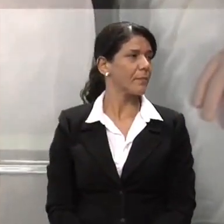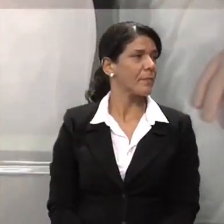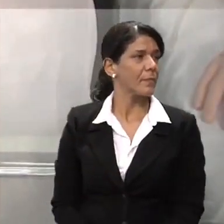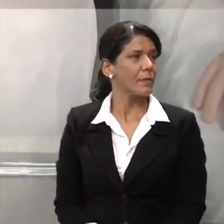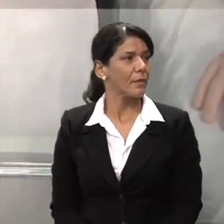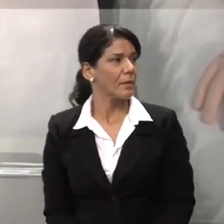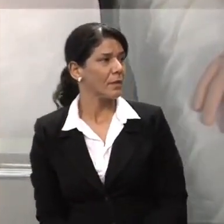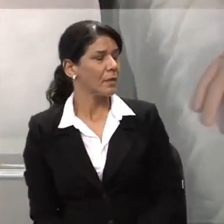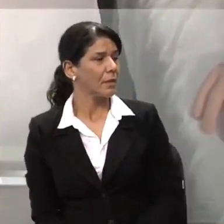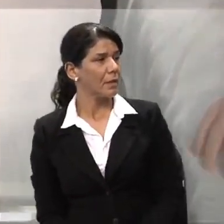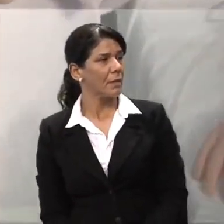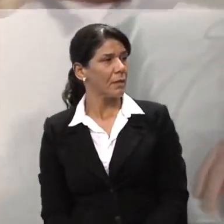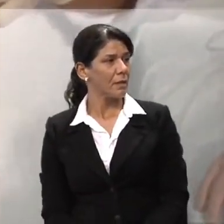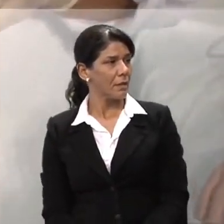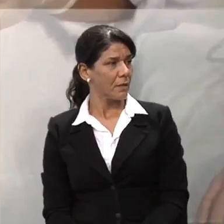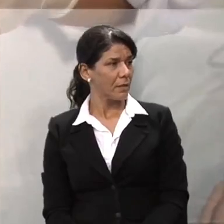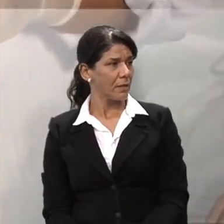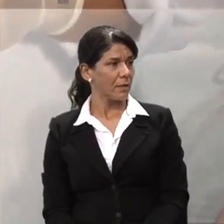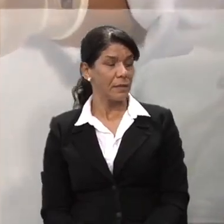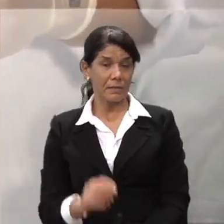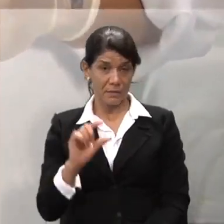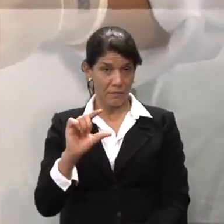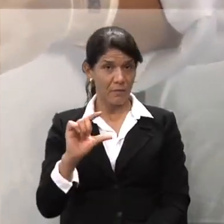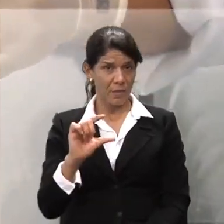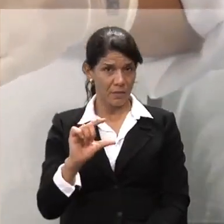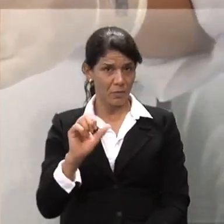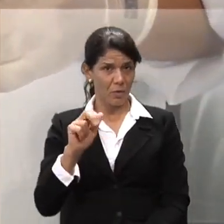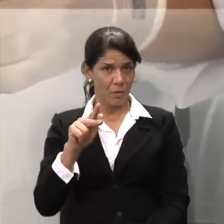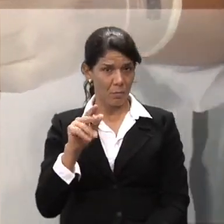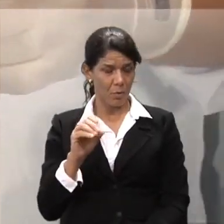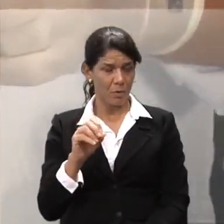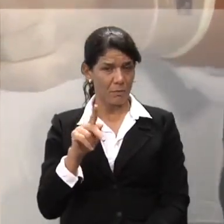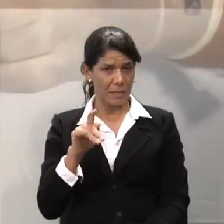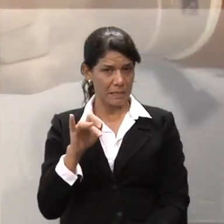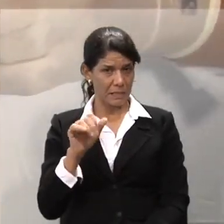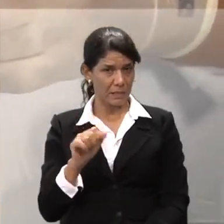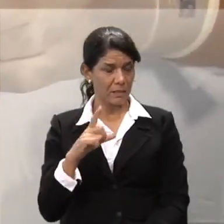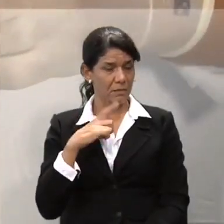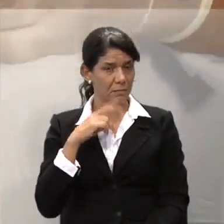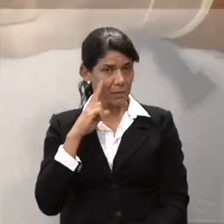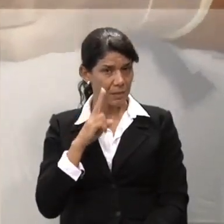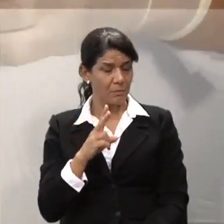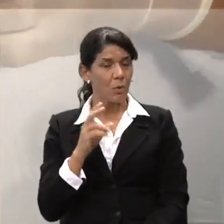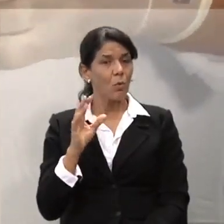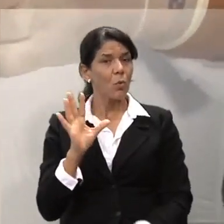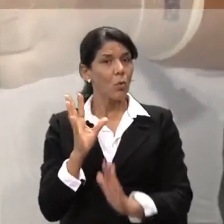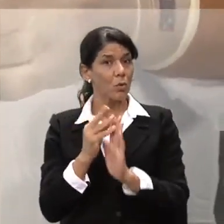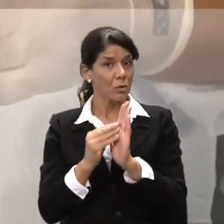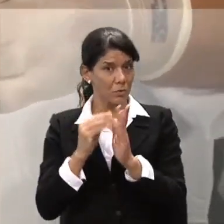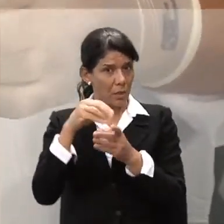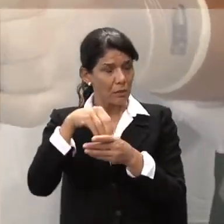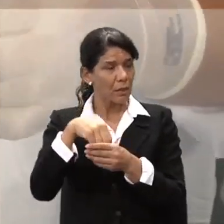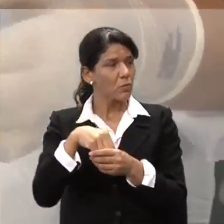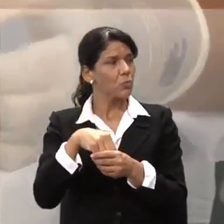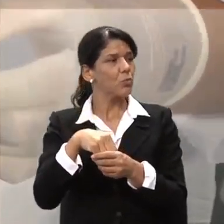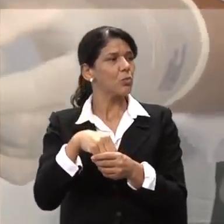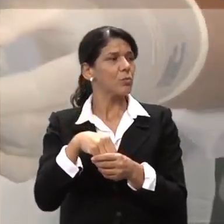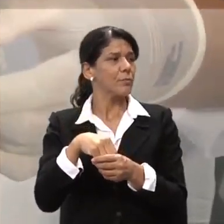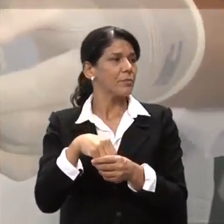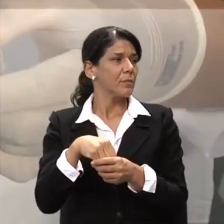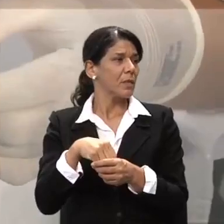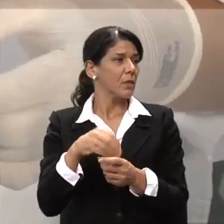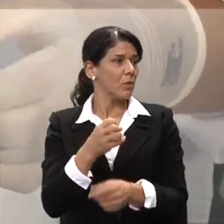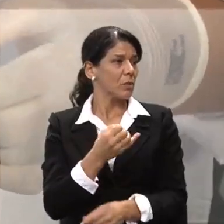Nós temos o frasco ampola de penicilina. Você vai notar que o conteúdo desse frasco